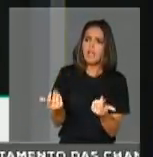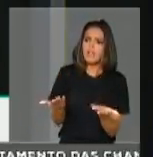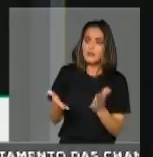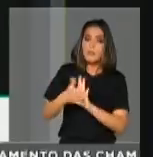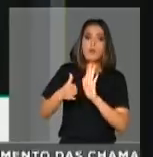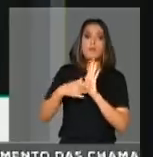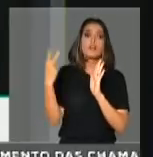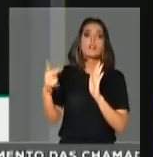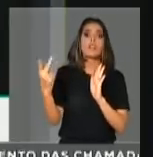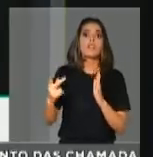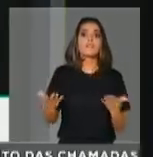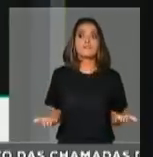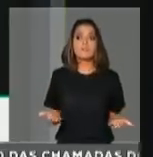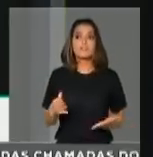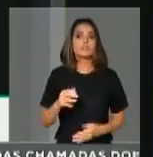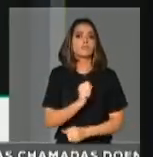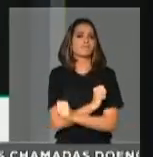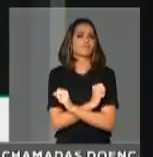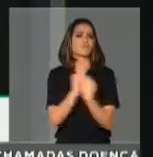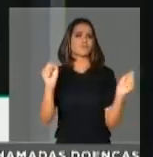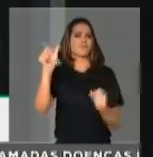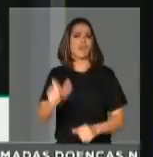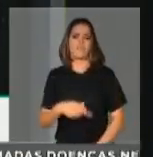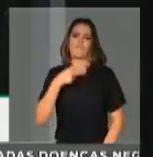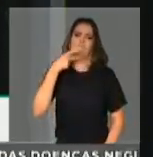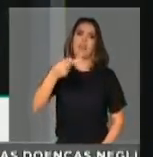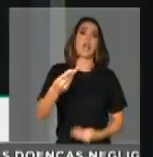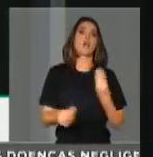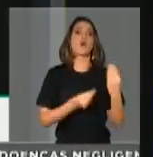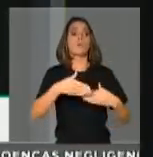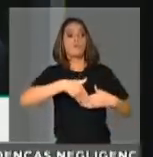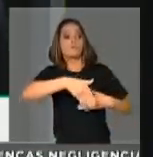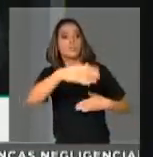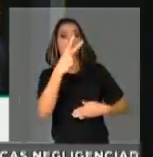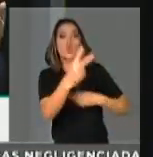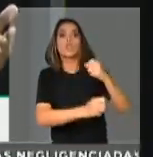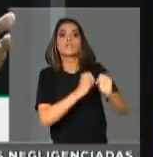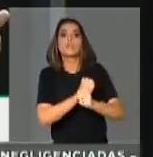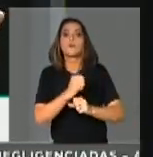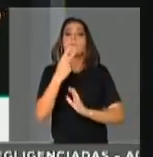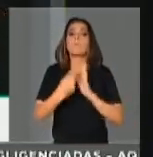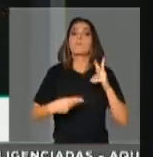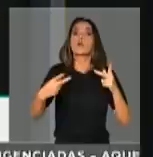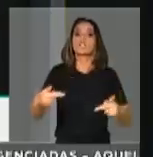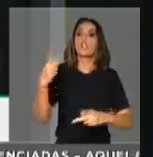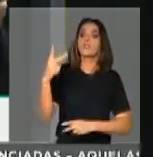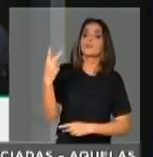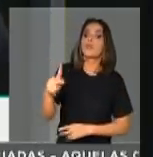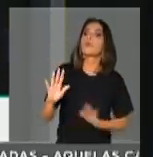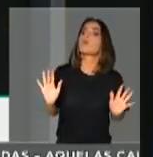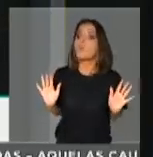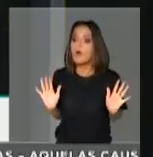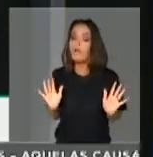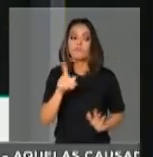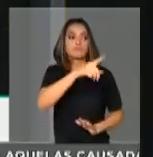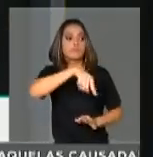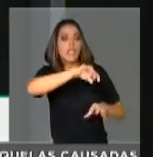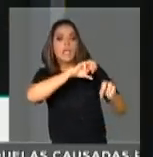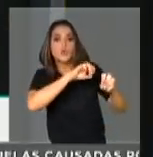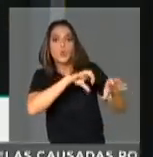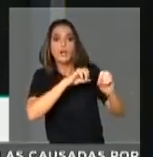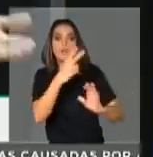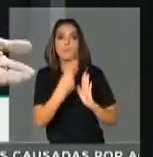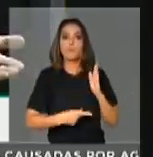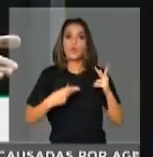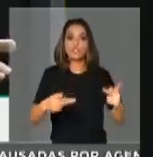presidente Bolsonaro é impossível conseguir dizer como será o país dele daqui a 2 anos. Qual é o projeto de país? Na educação não consegue ter